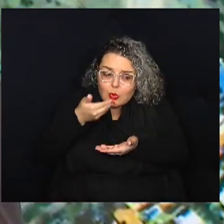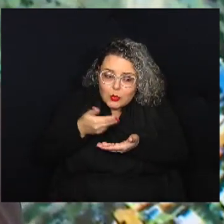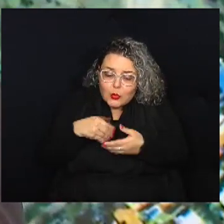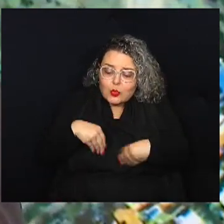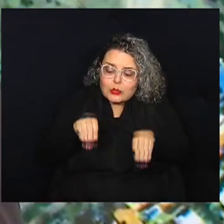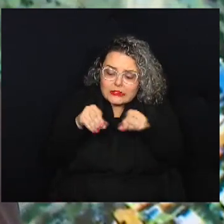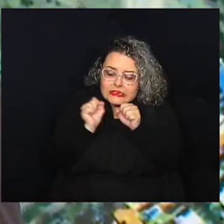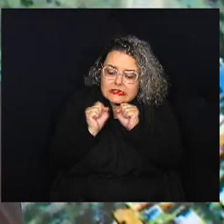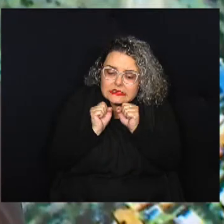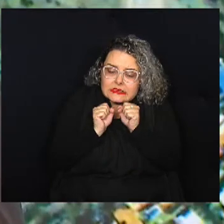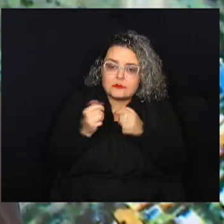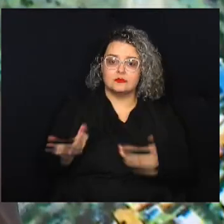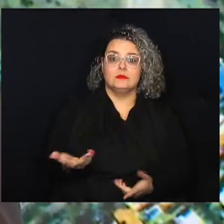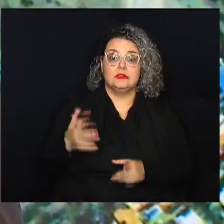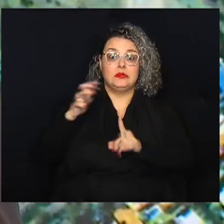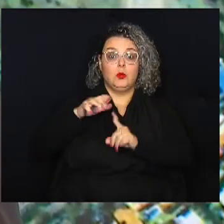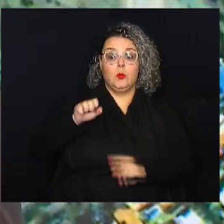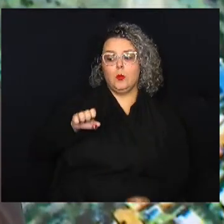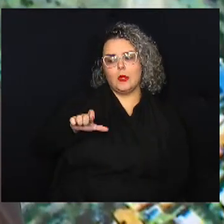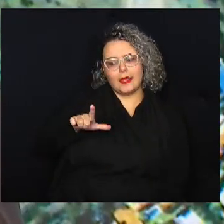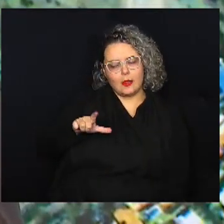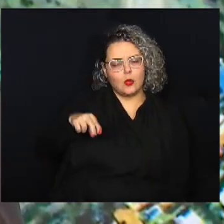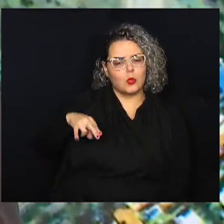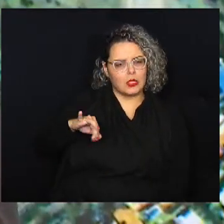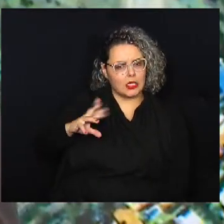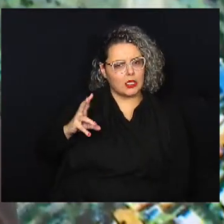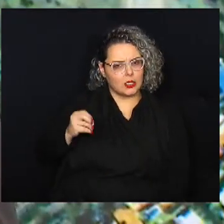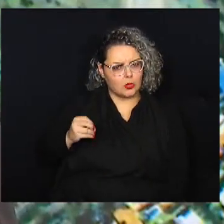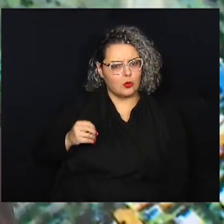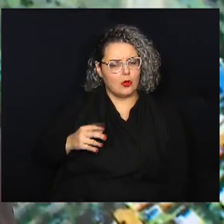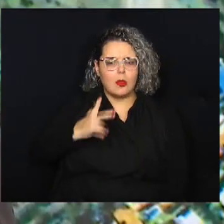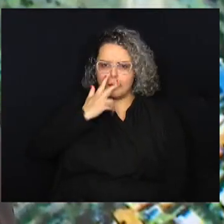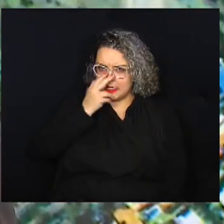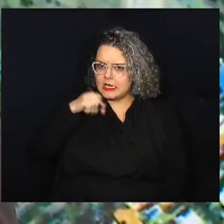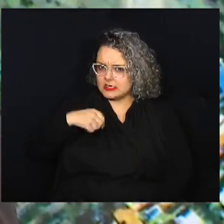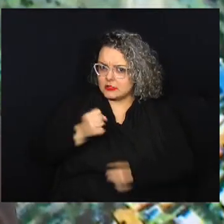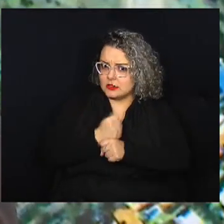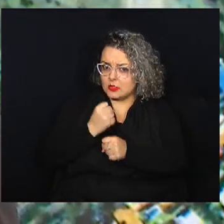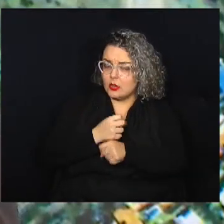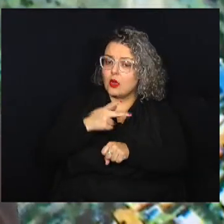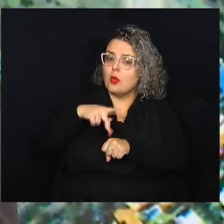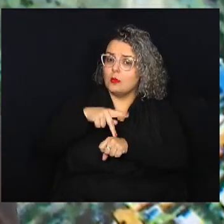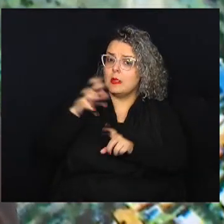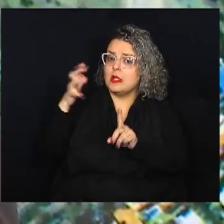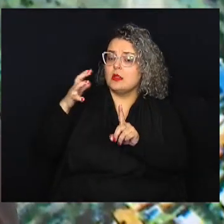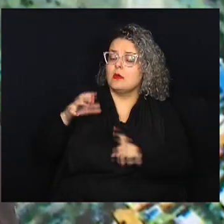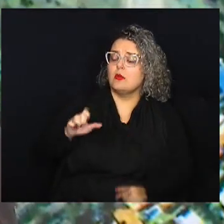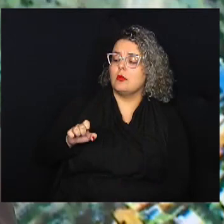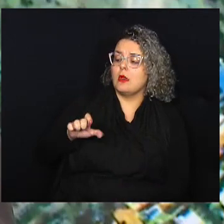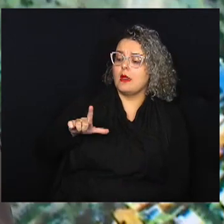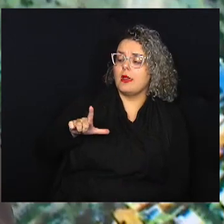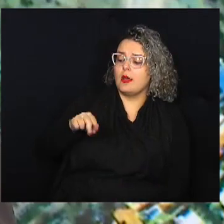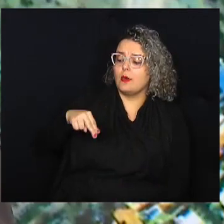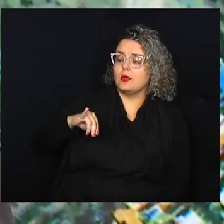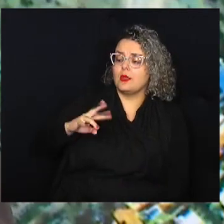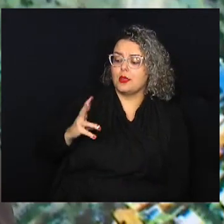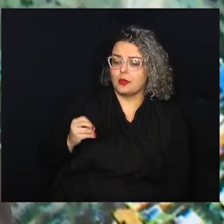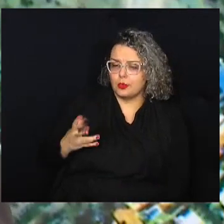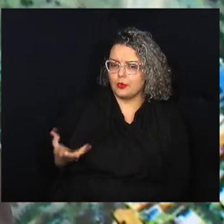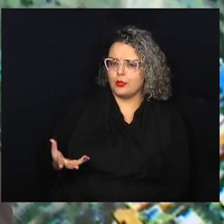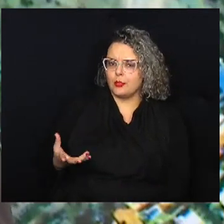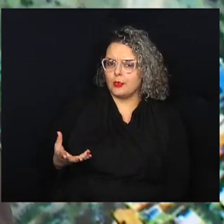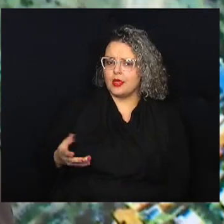falar sobre a influência do El Niño, porque parece que este ano o país está sob a influência do El Niño, que vai impactar diretamente